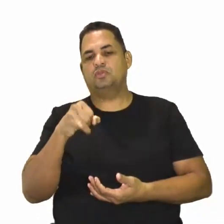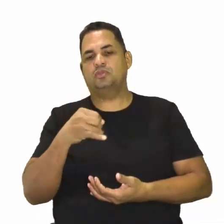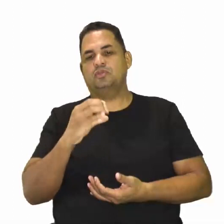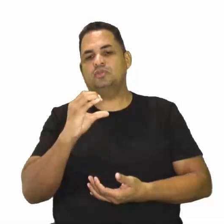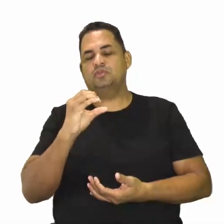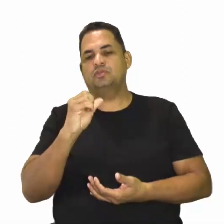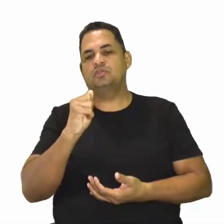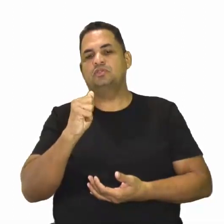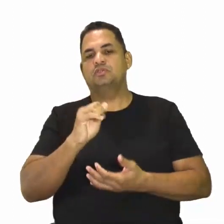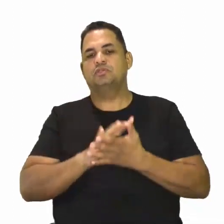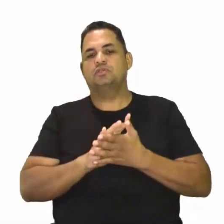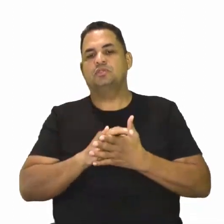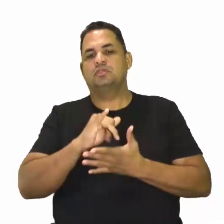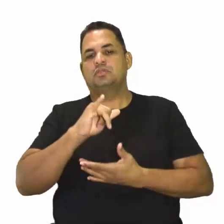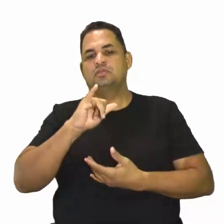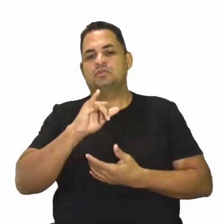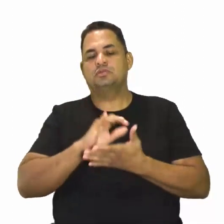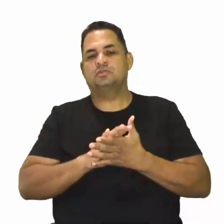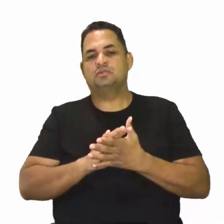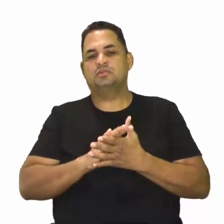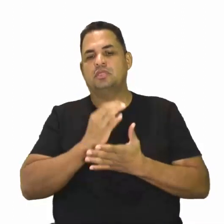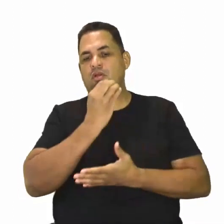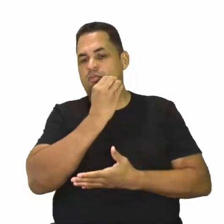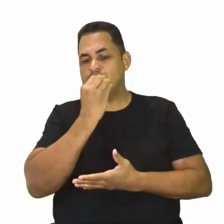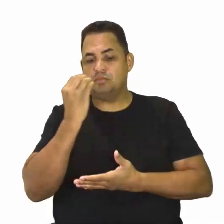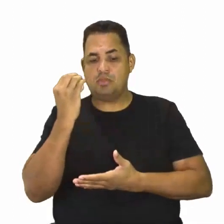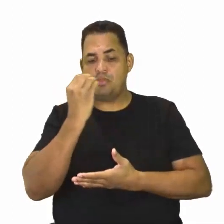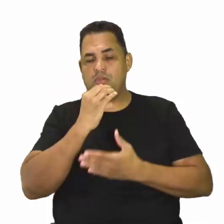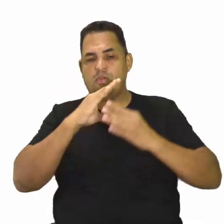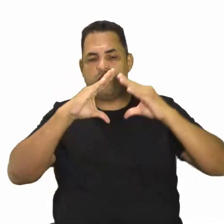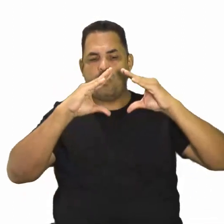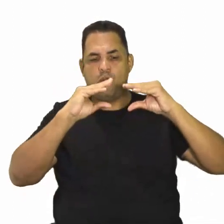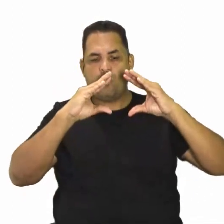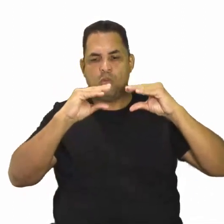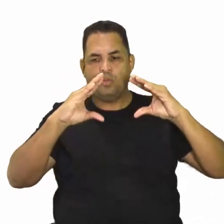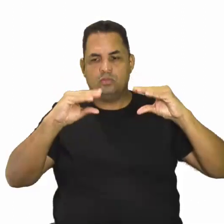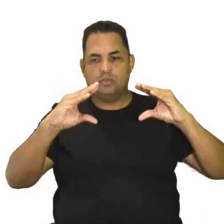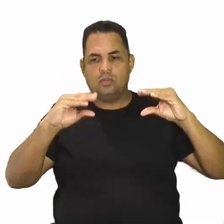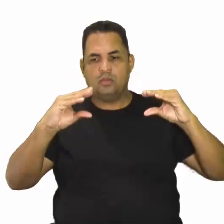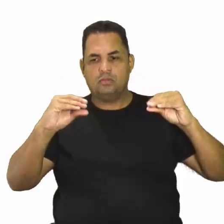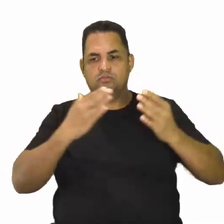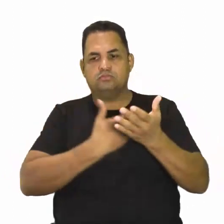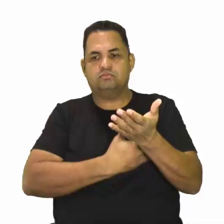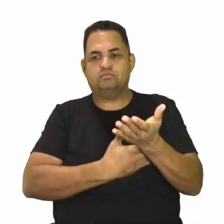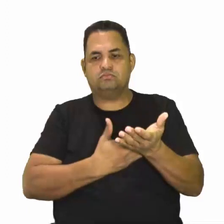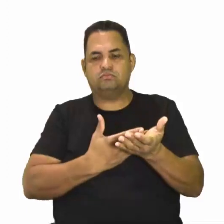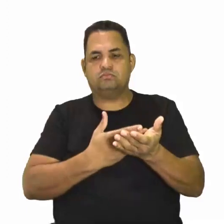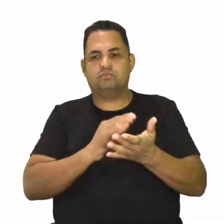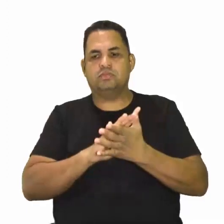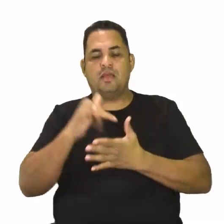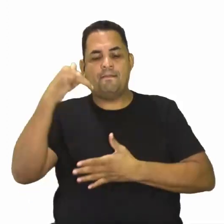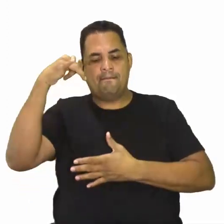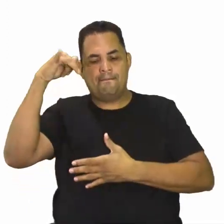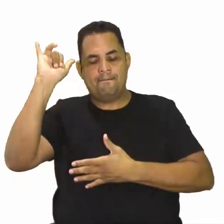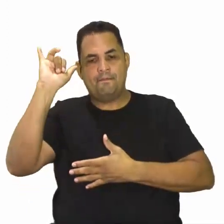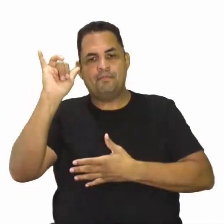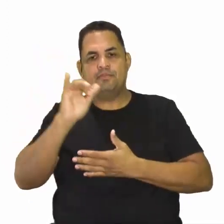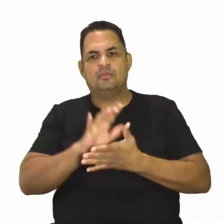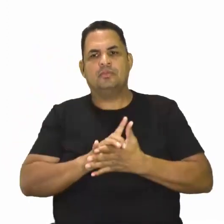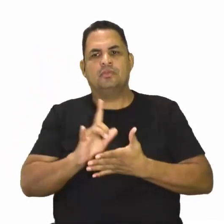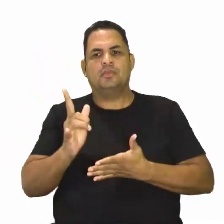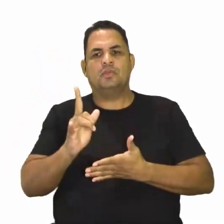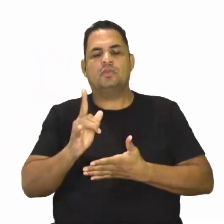milho, o algodão está em expansão. Cultura. Agora, na pecuária,